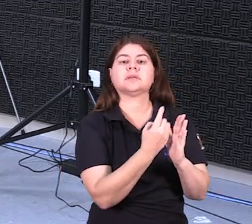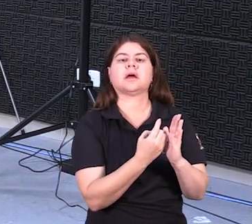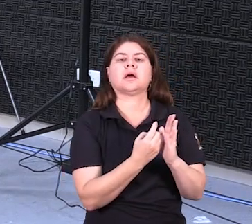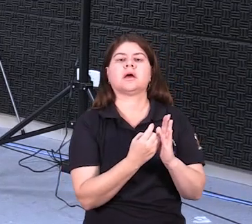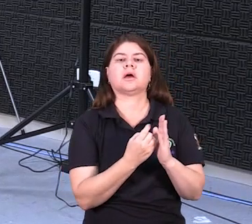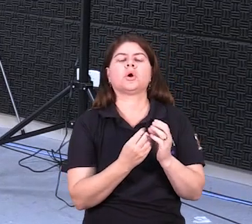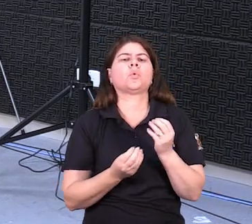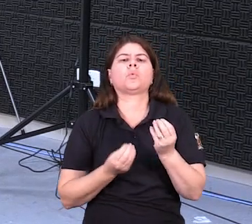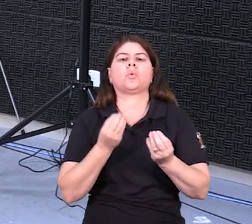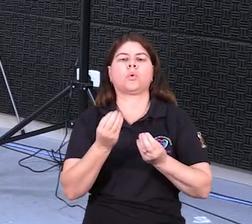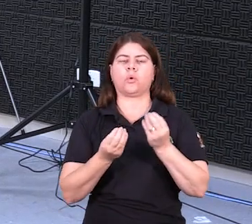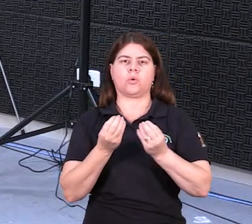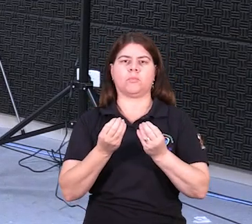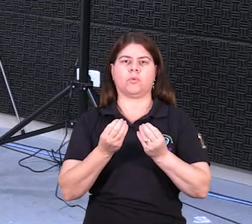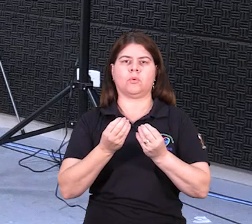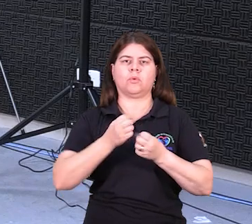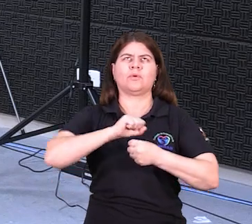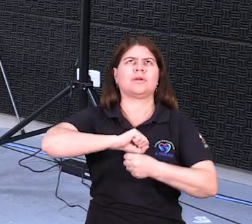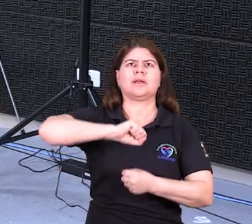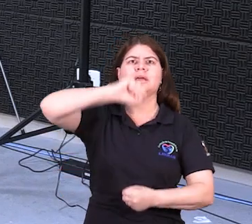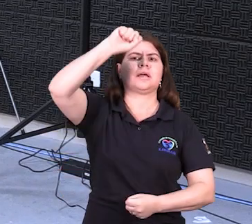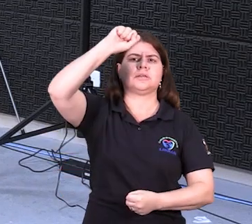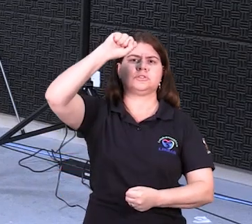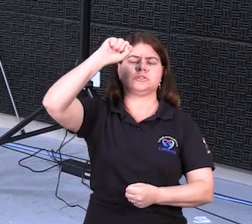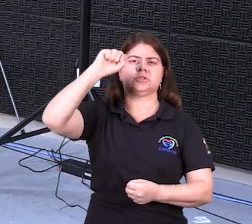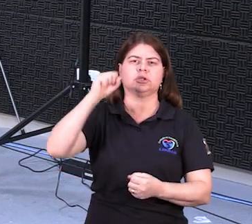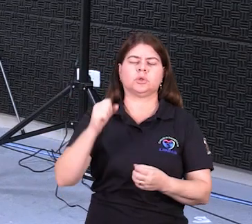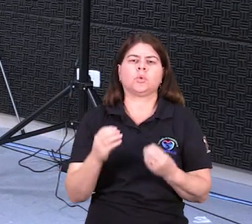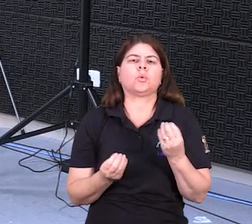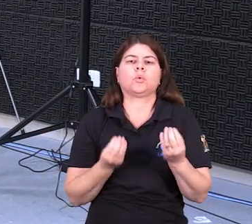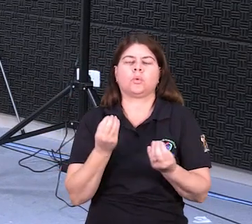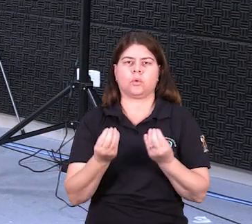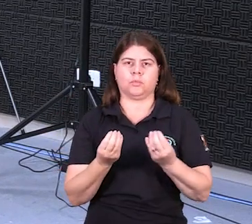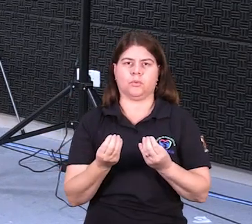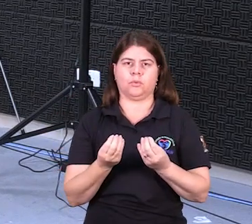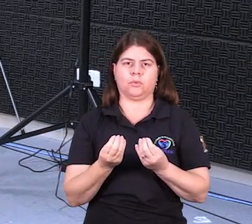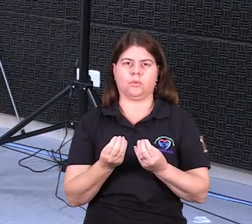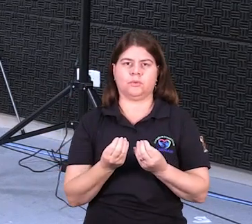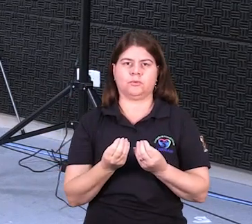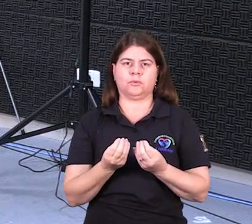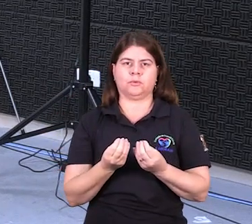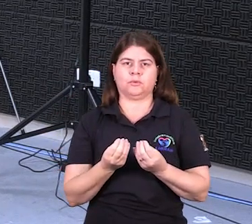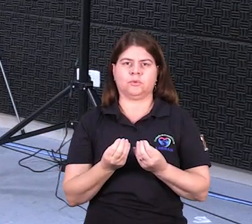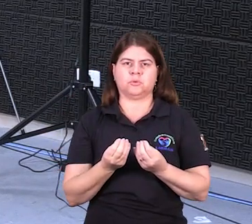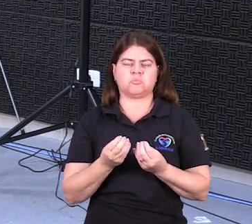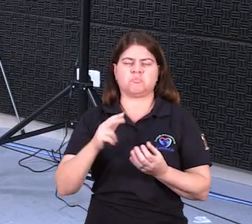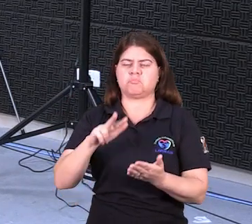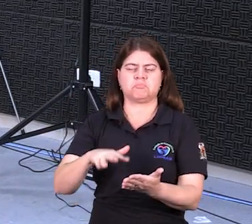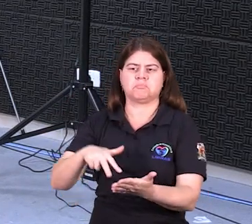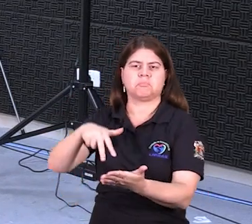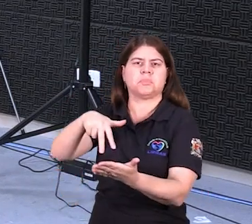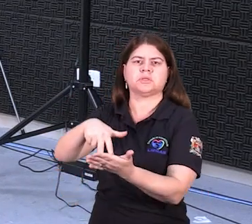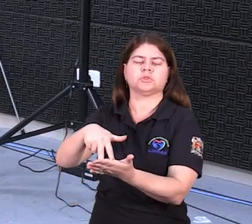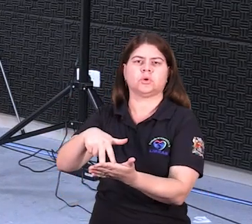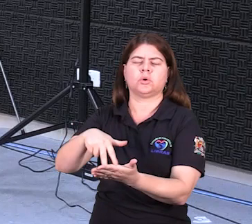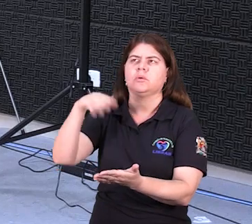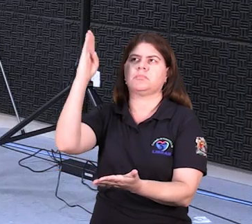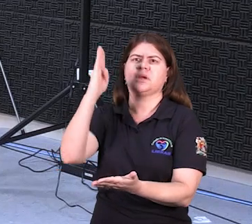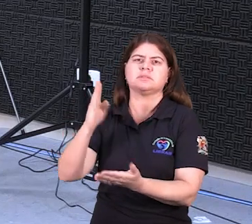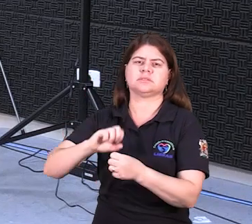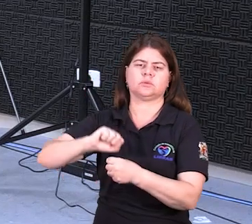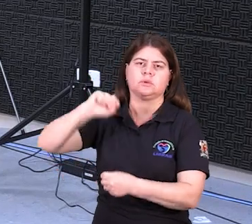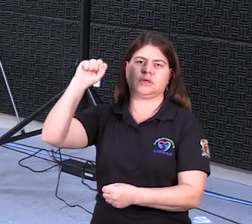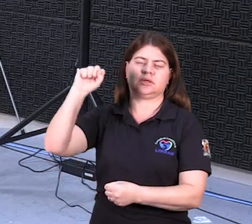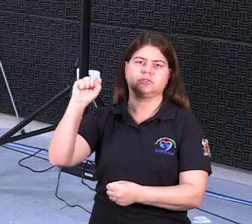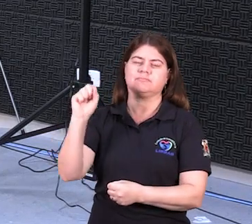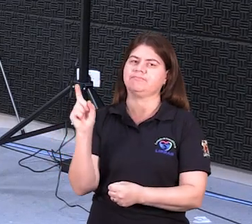você, o que eu estou te dizendo? Ele é grande, ele é gigante. Como que eu faria esse desenho? Eu faria um homem gigante?